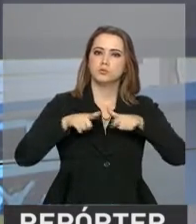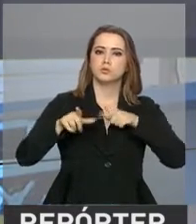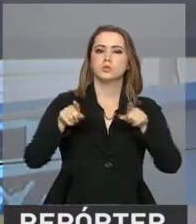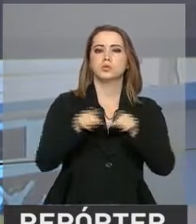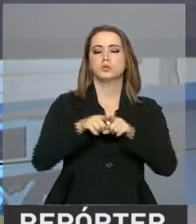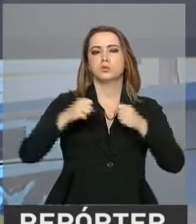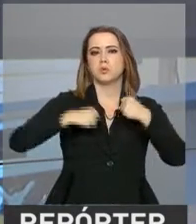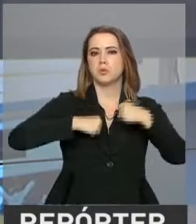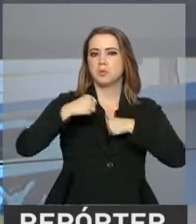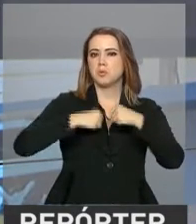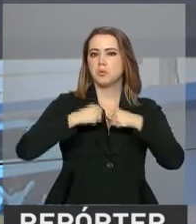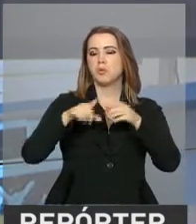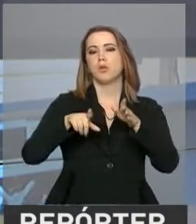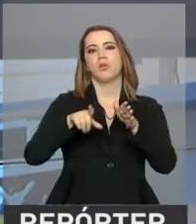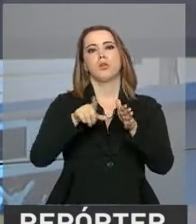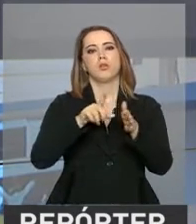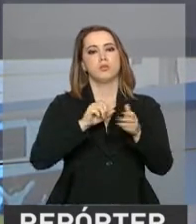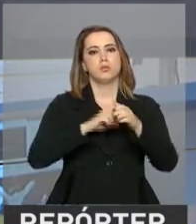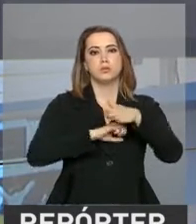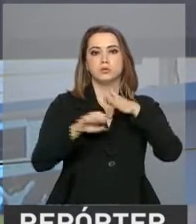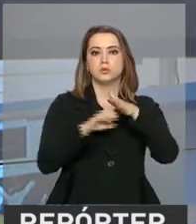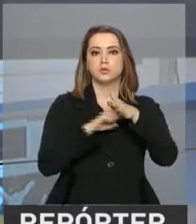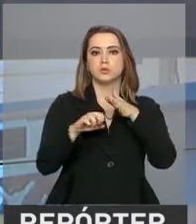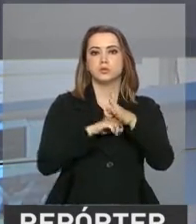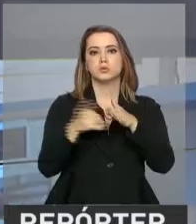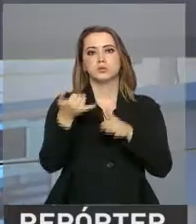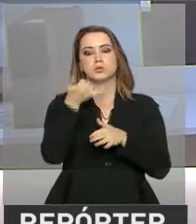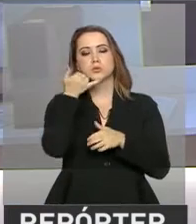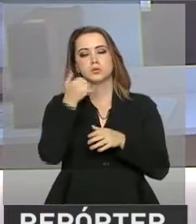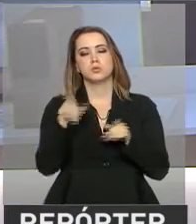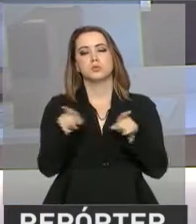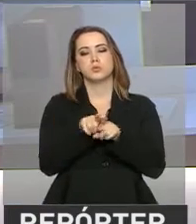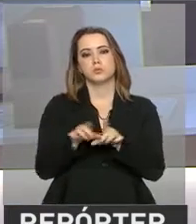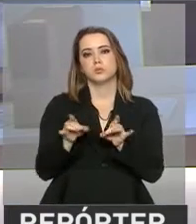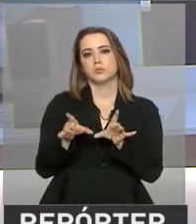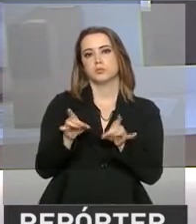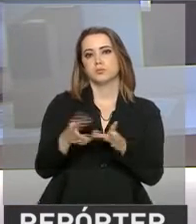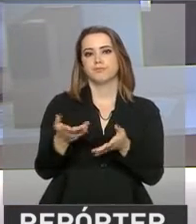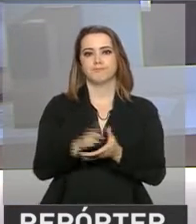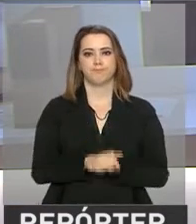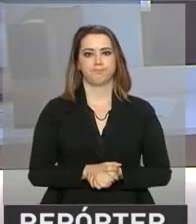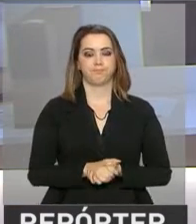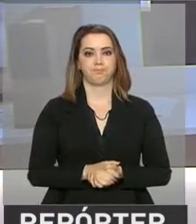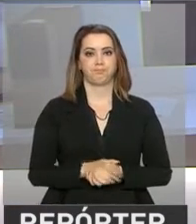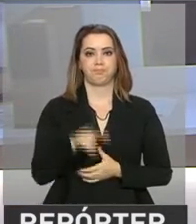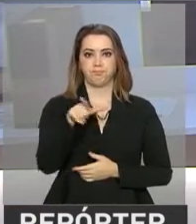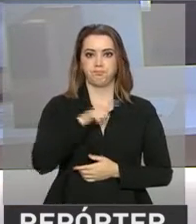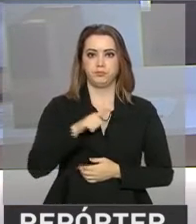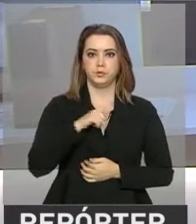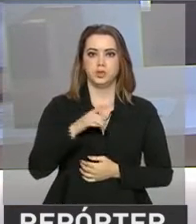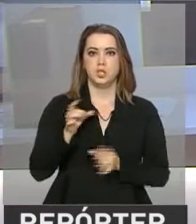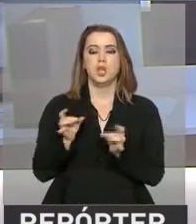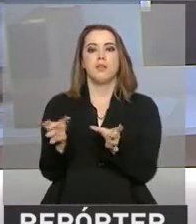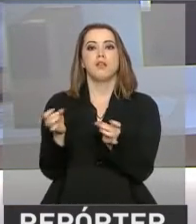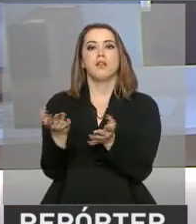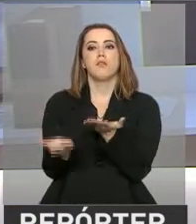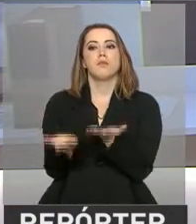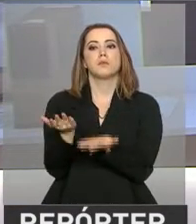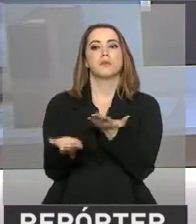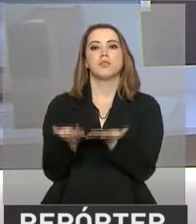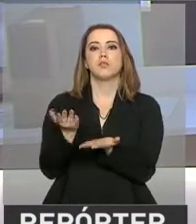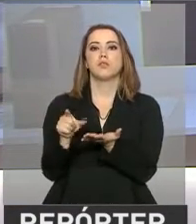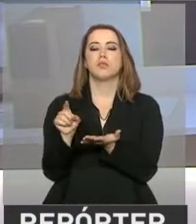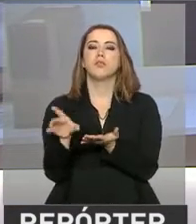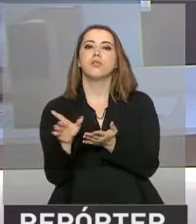produção de empresas, operador de telemarketing e vendedor. O leilão de 25 lotes de linhas de transmissão de